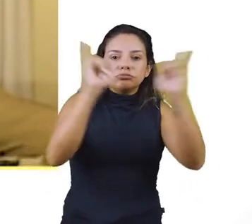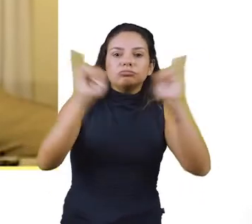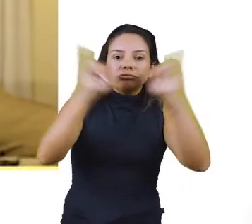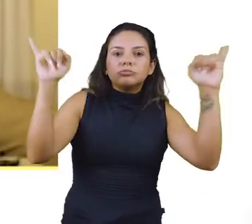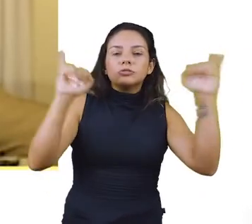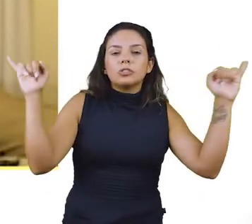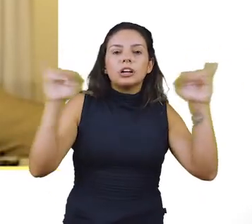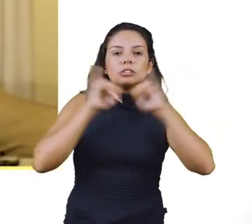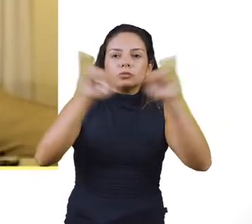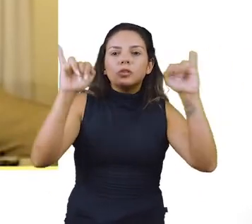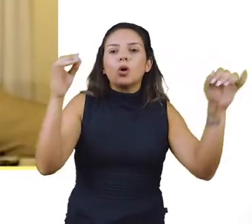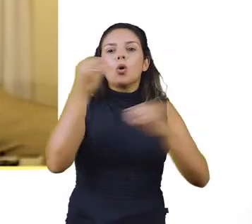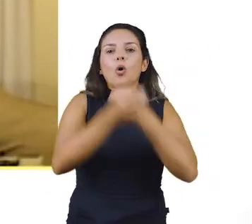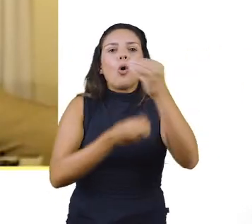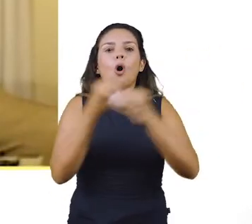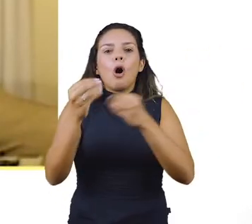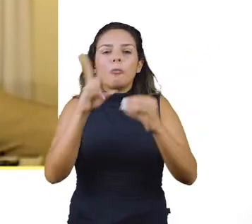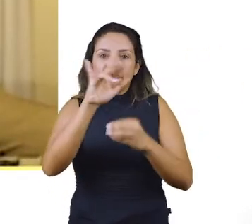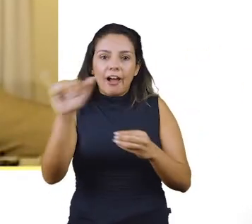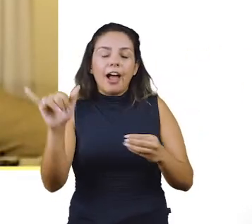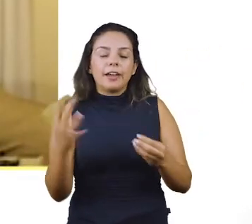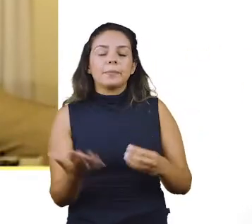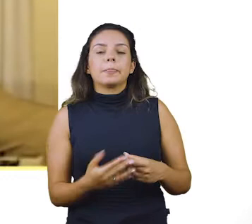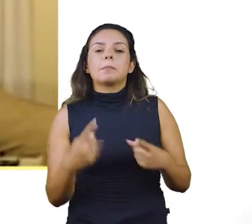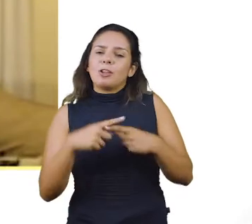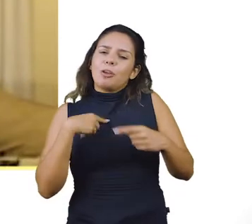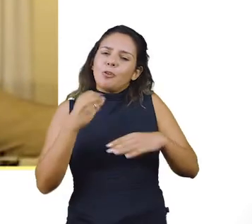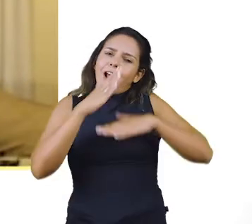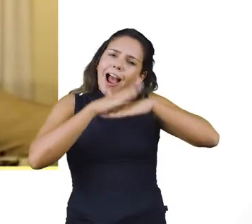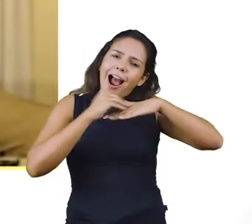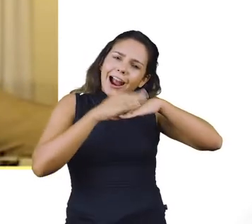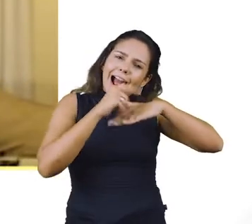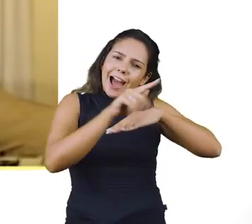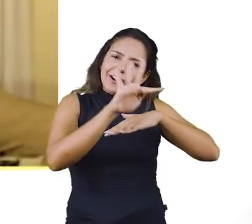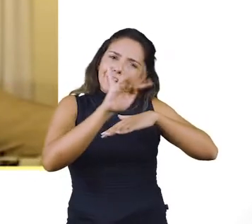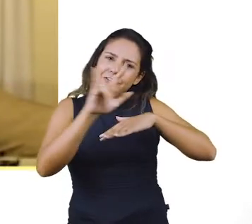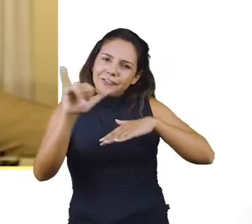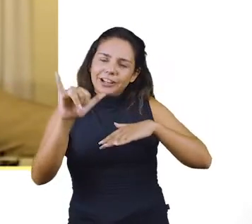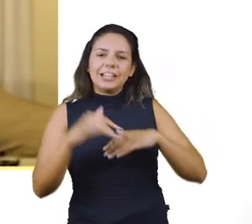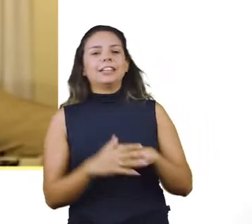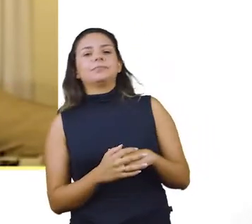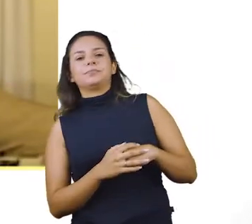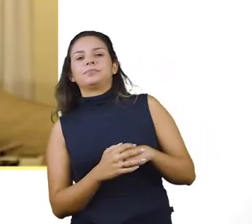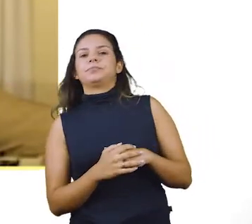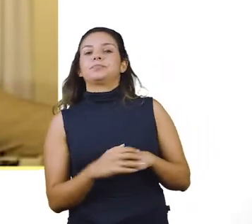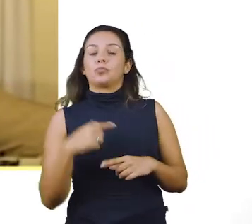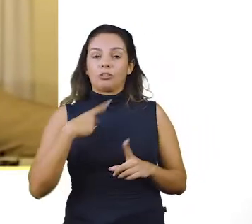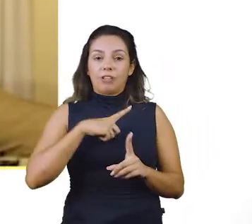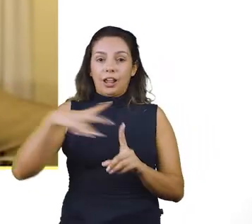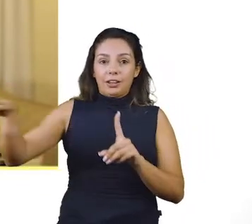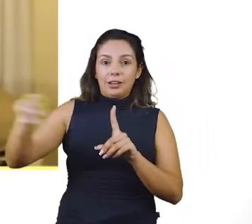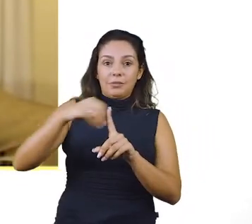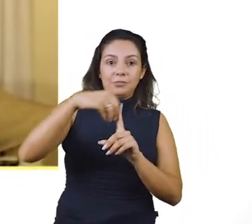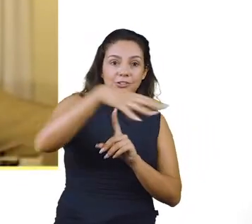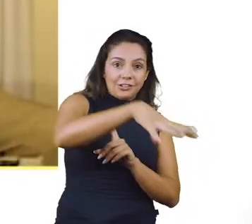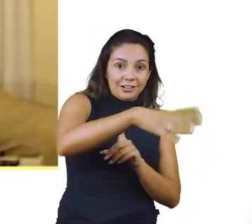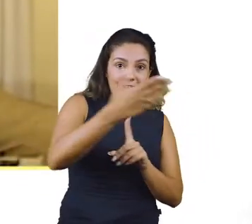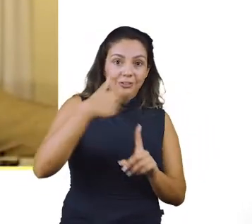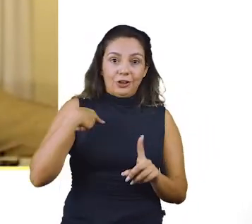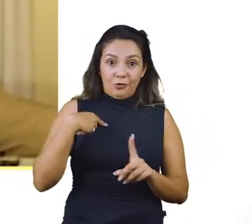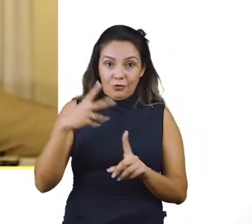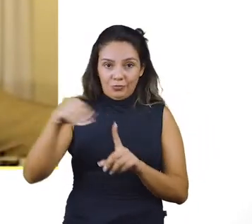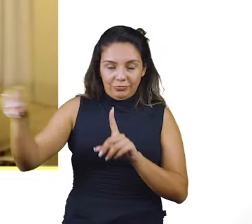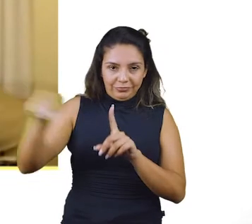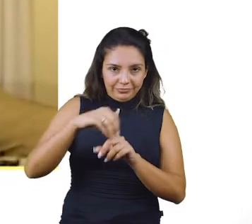O festival tem realmente um carinho muito especial. Eu estou na mediação desde o segundo evento, cobri